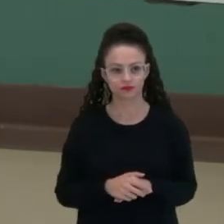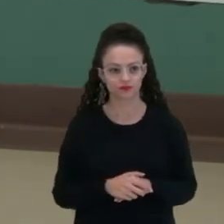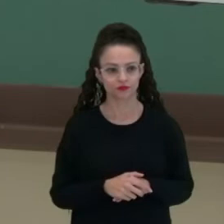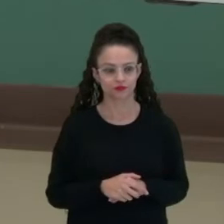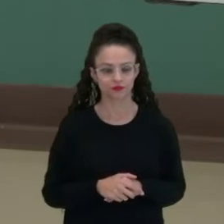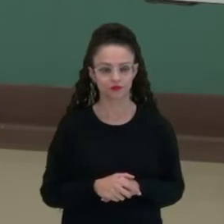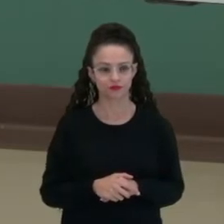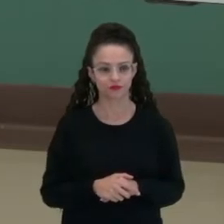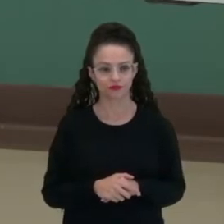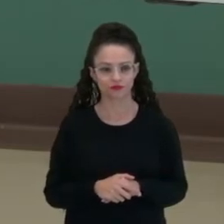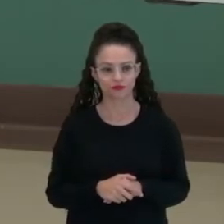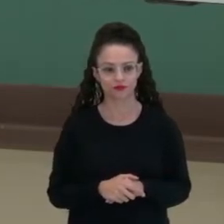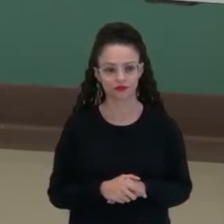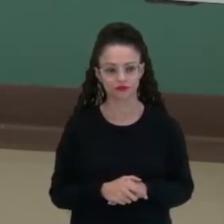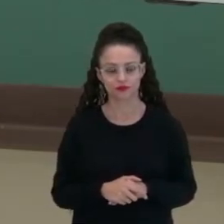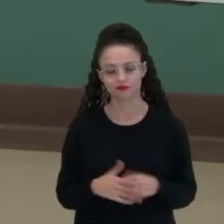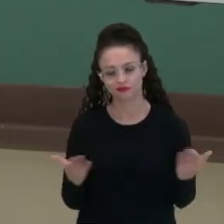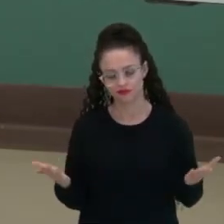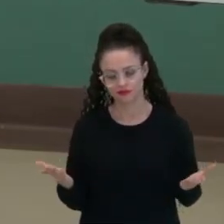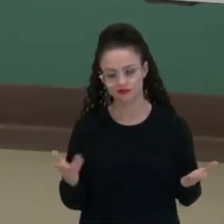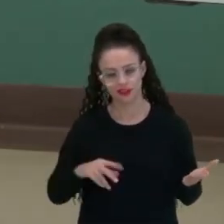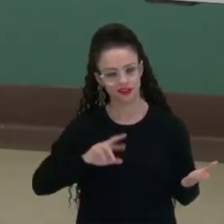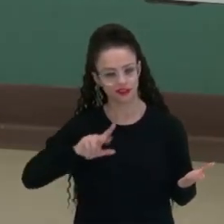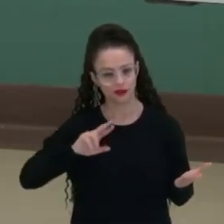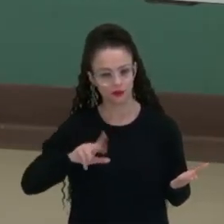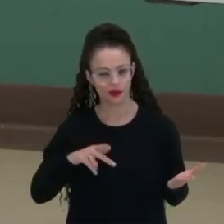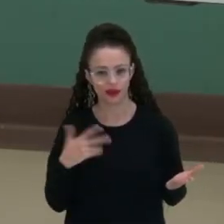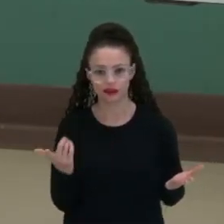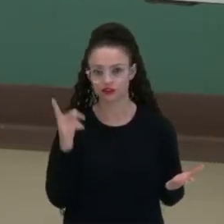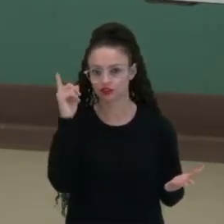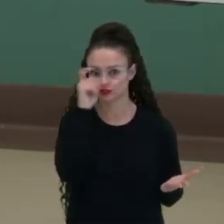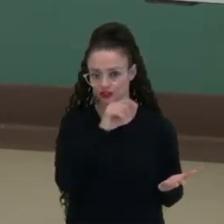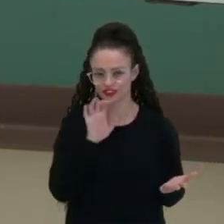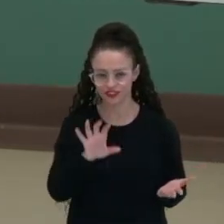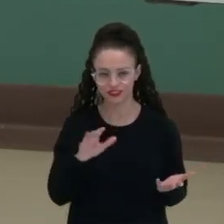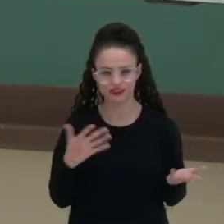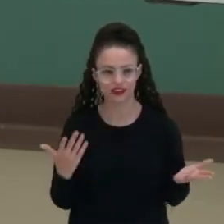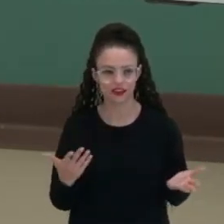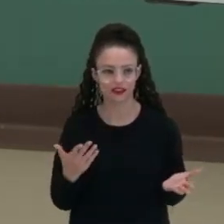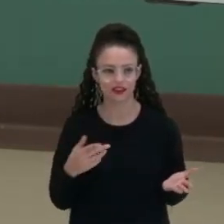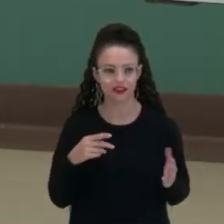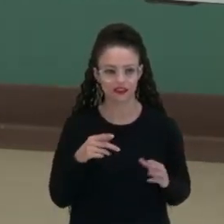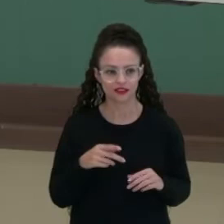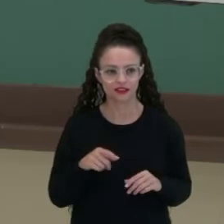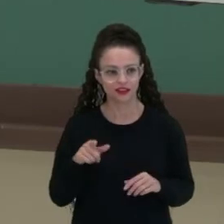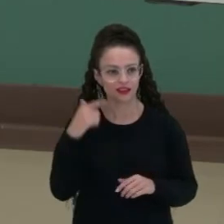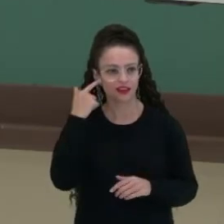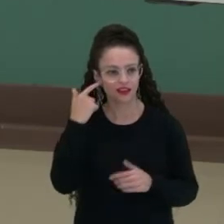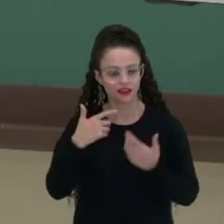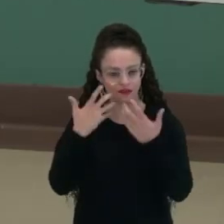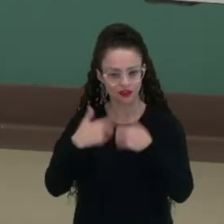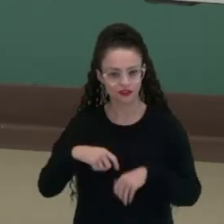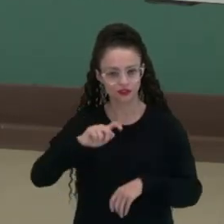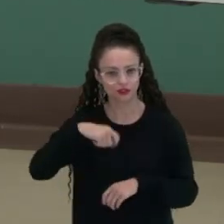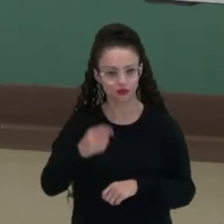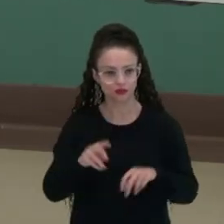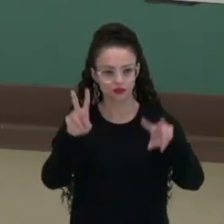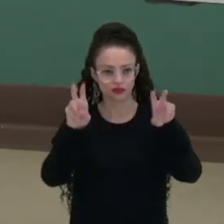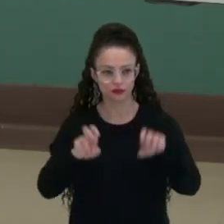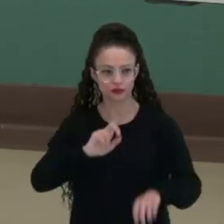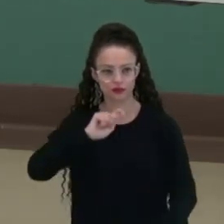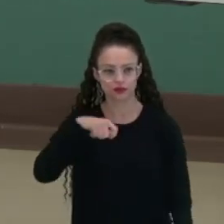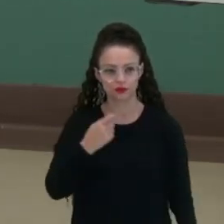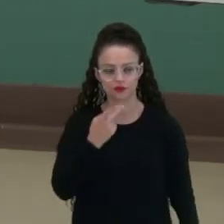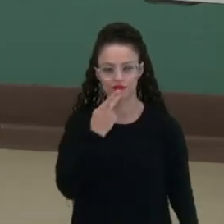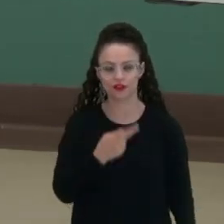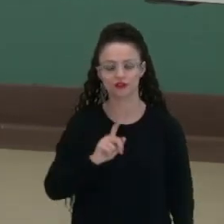exemplo, ó, convenhamos, não era uma vantagem tão grande assim. Ela deixa essa reflexão sobre o tema do que ela está falando,